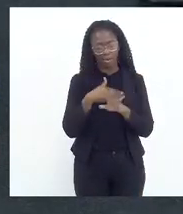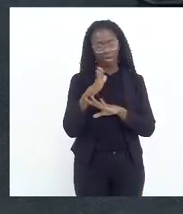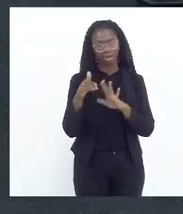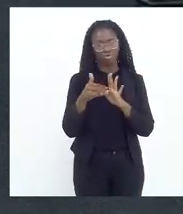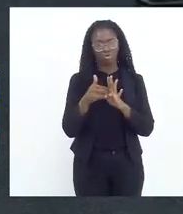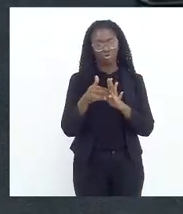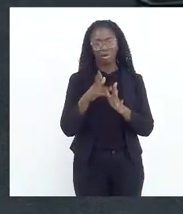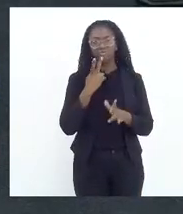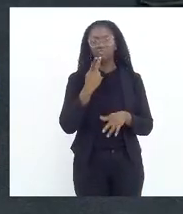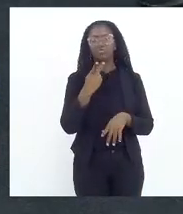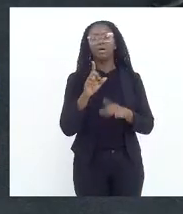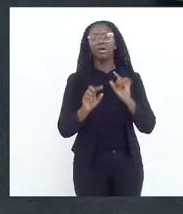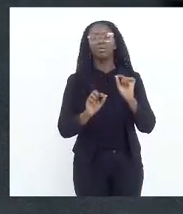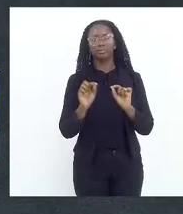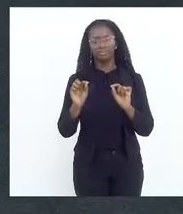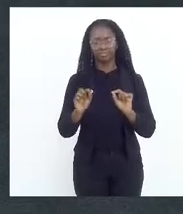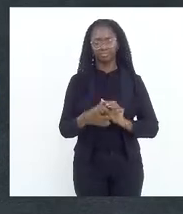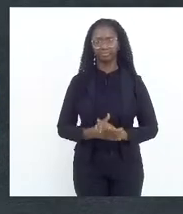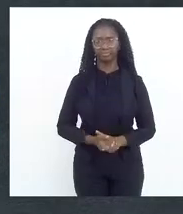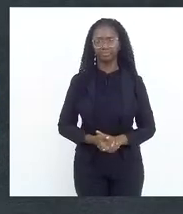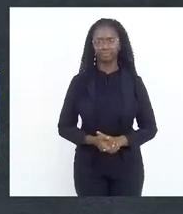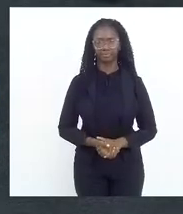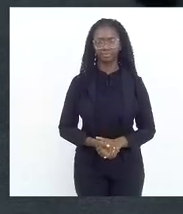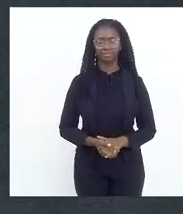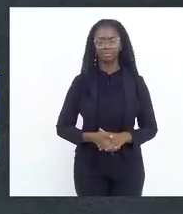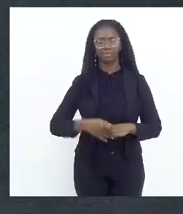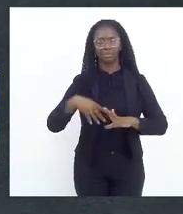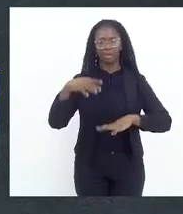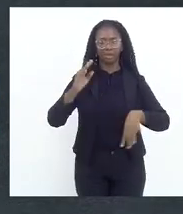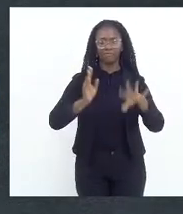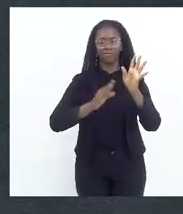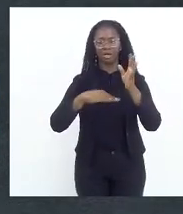Diz que a flexibilização